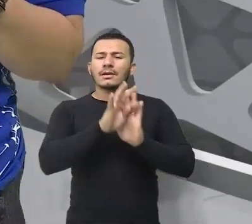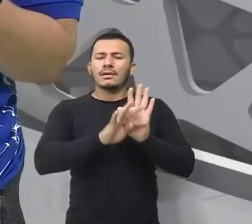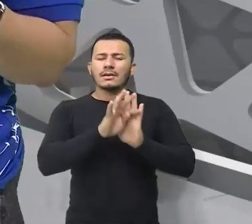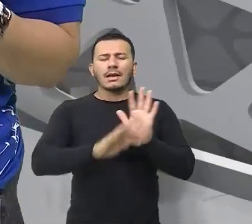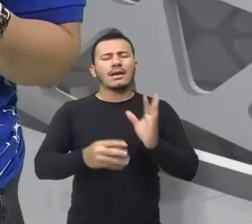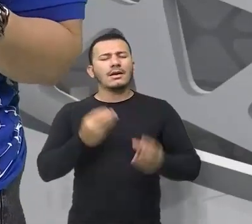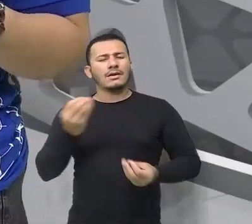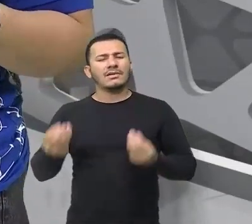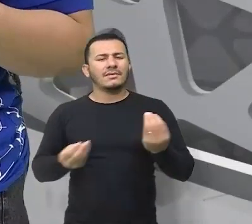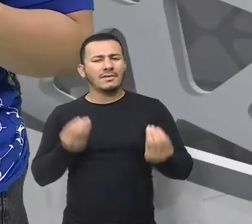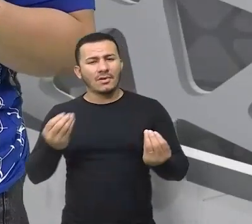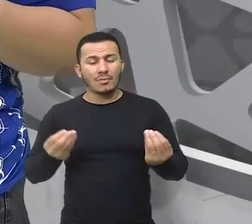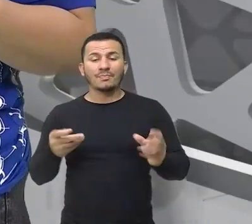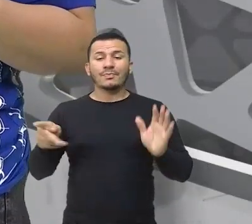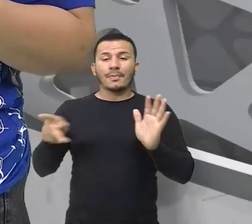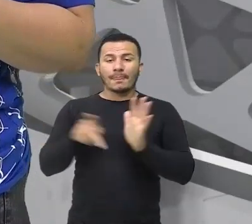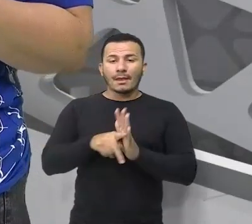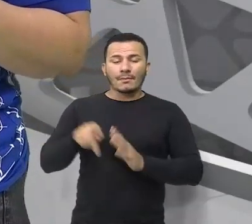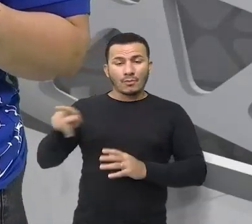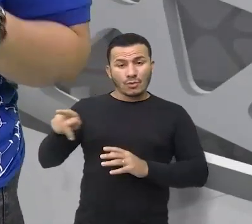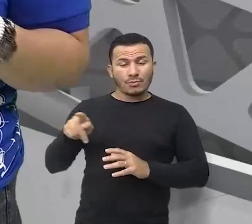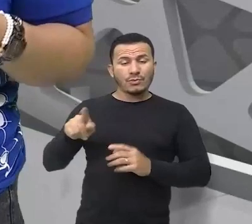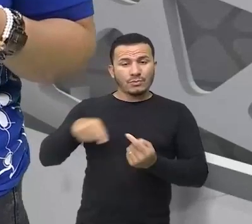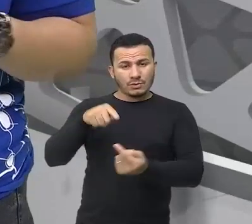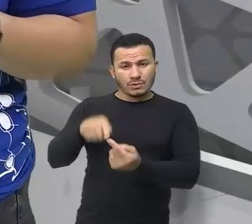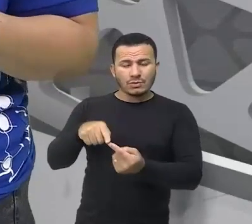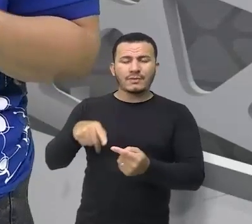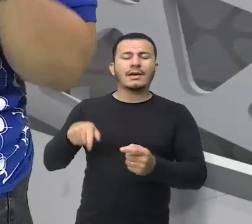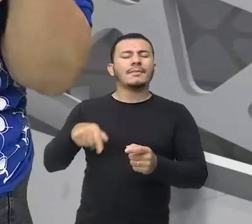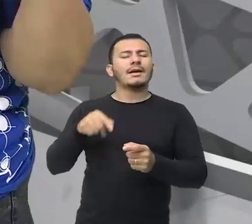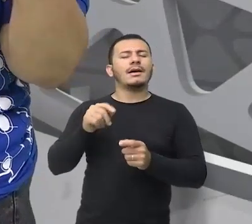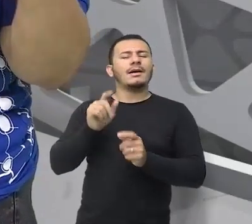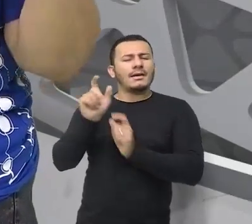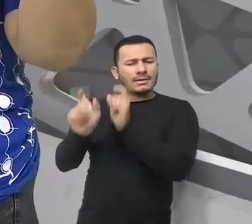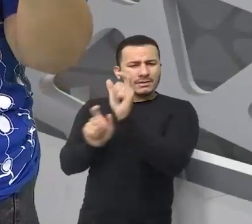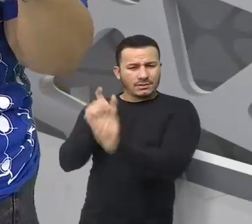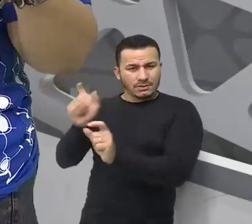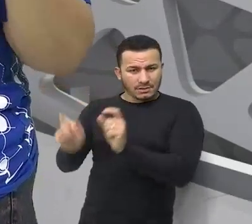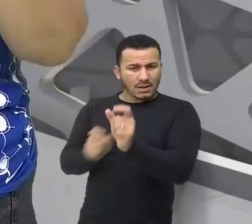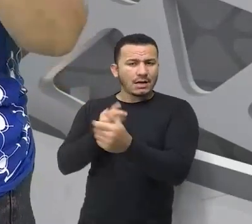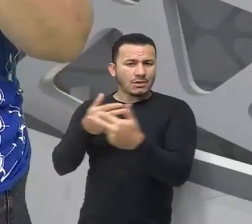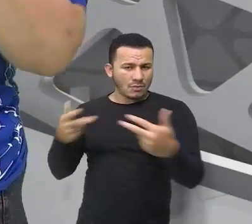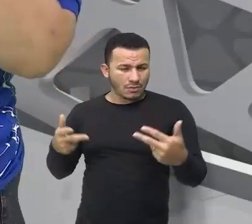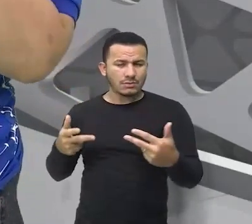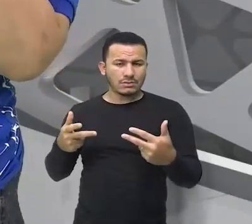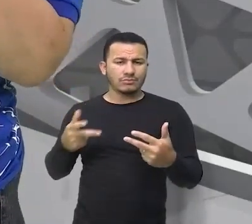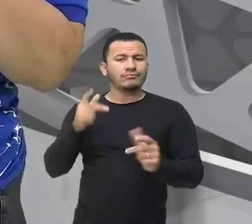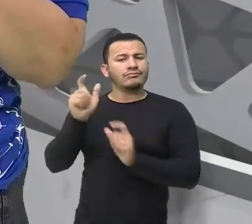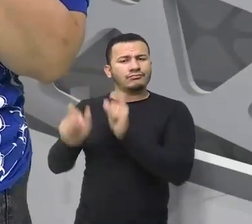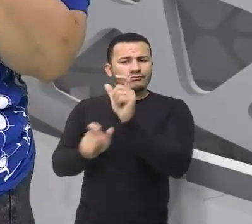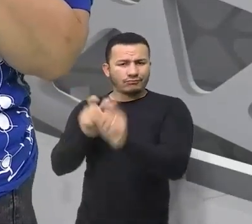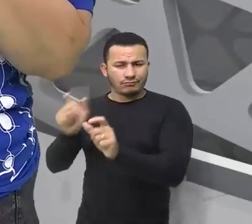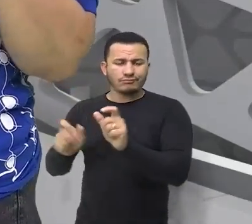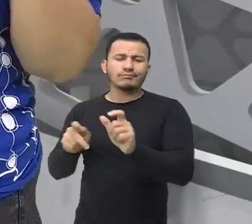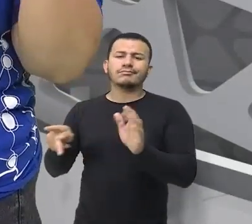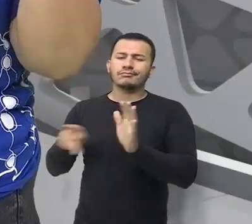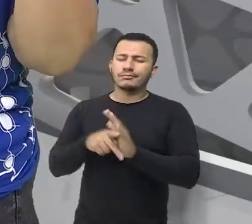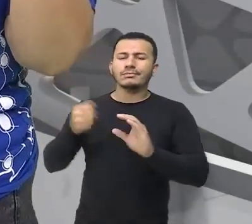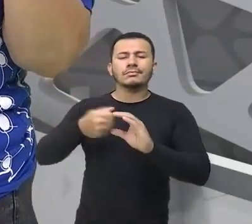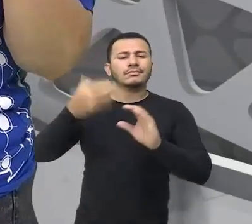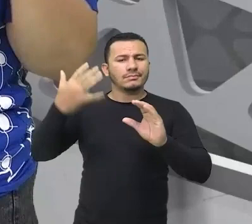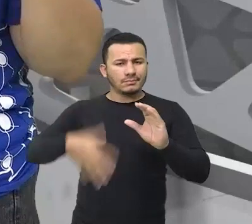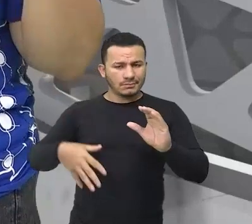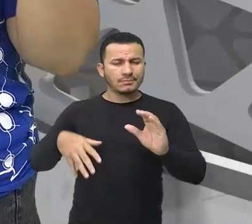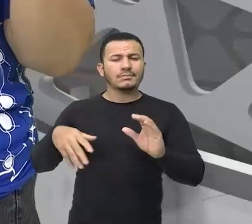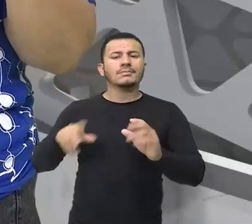surge justamente para quê? Para criticar algo. A charge por si só, ela já tem essa característica,